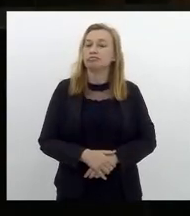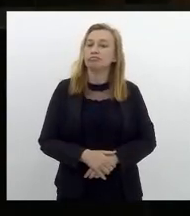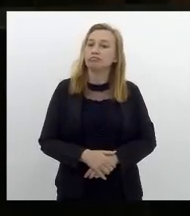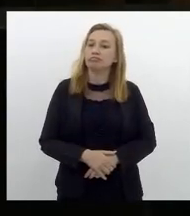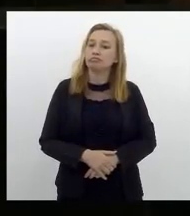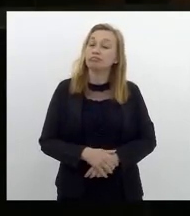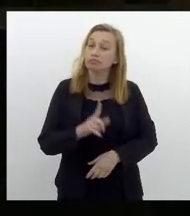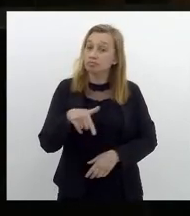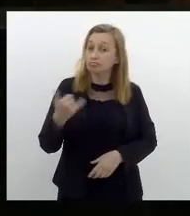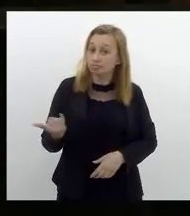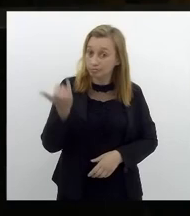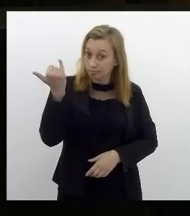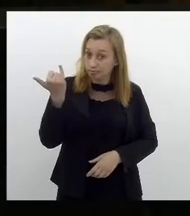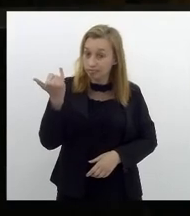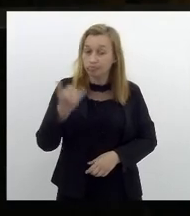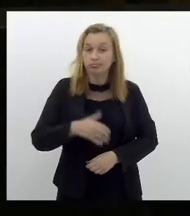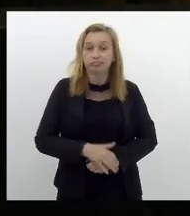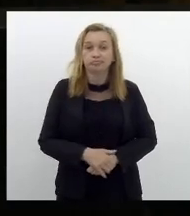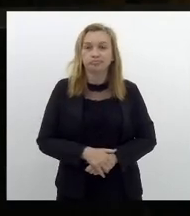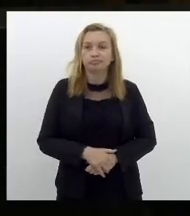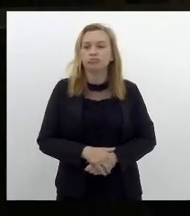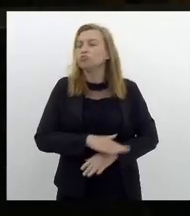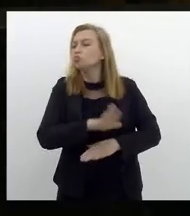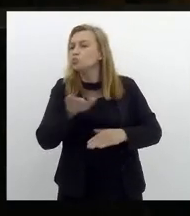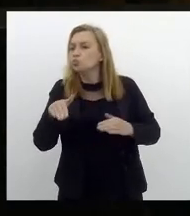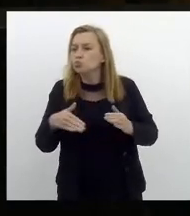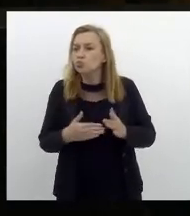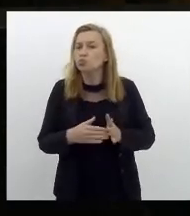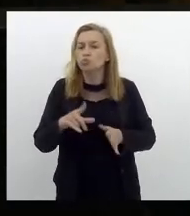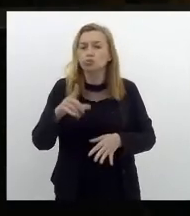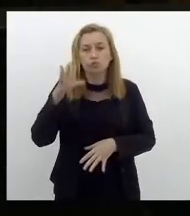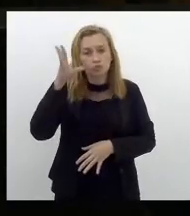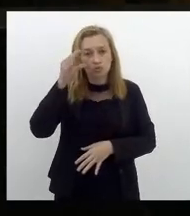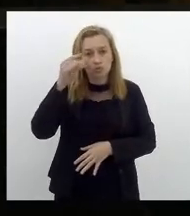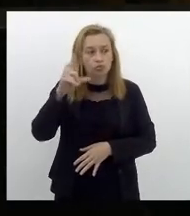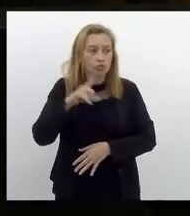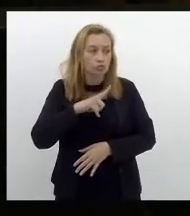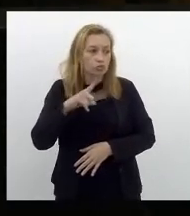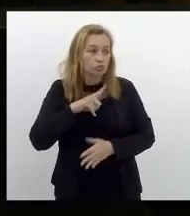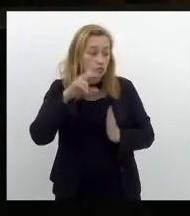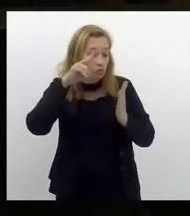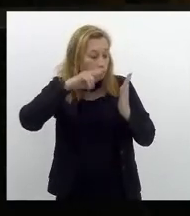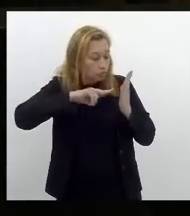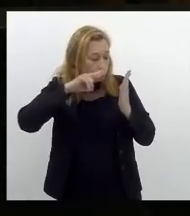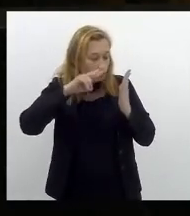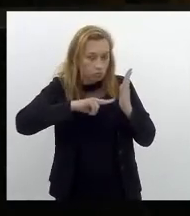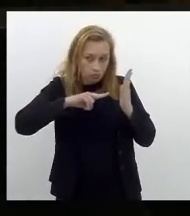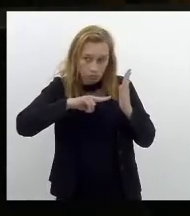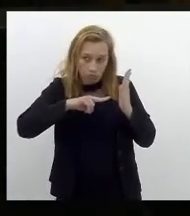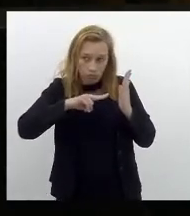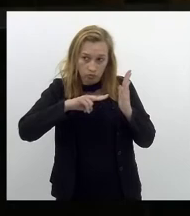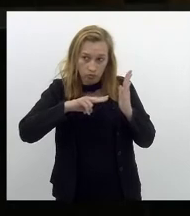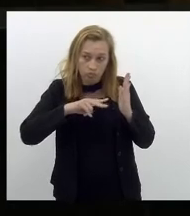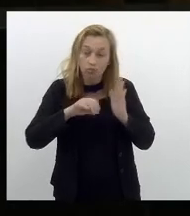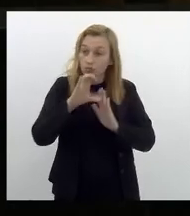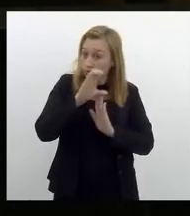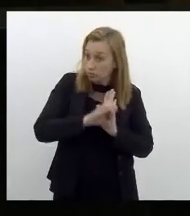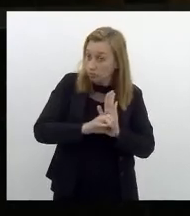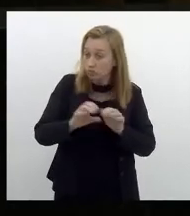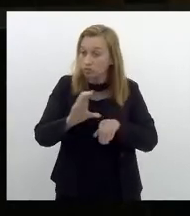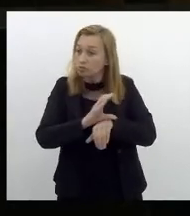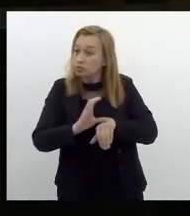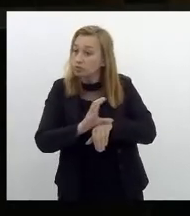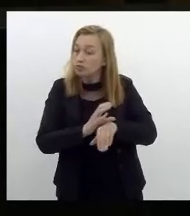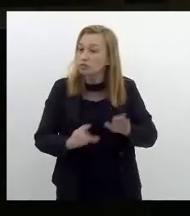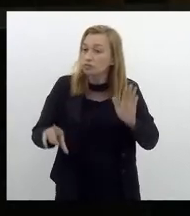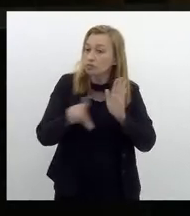seria importante é que todos que têm interesse lessem, né, tanto a emenda constitucional, a